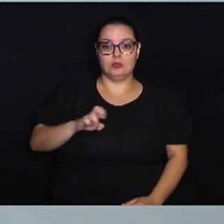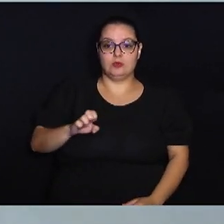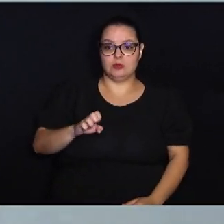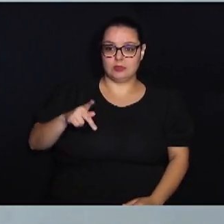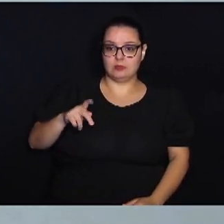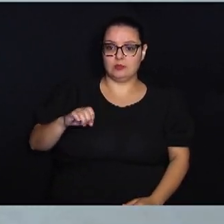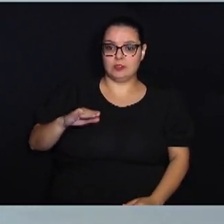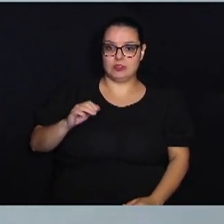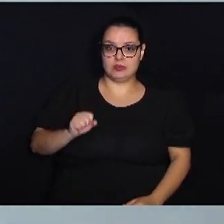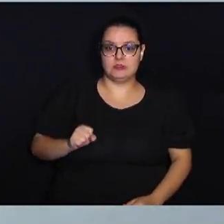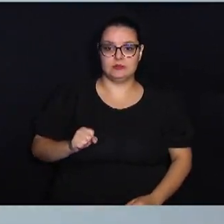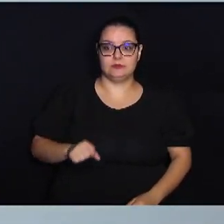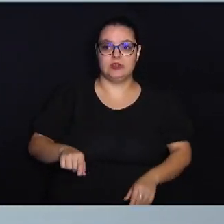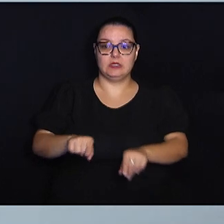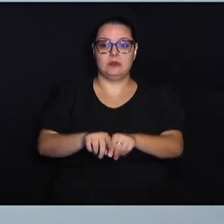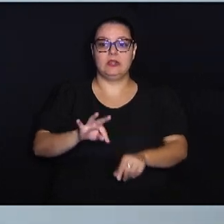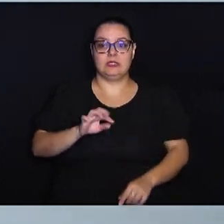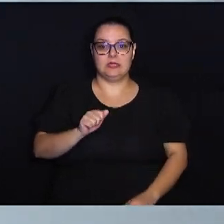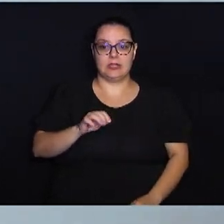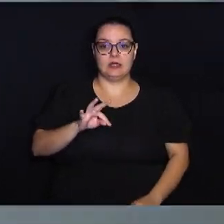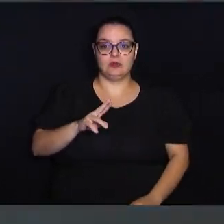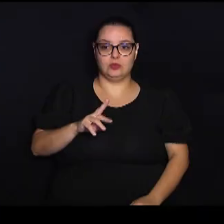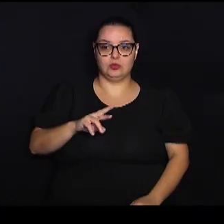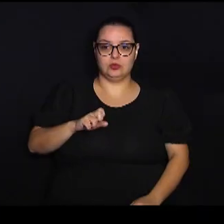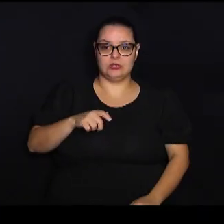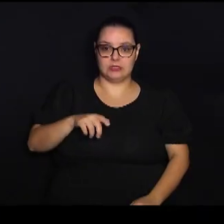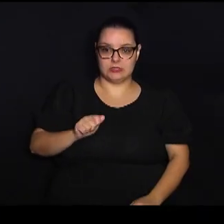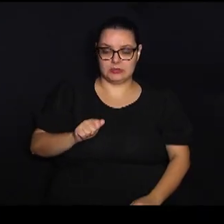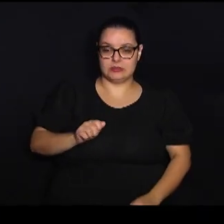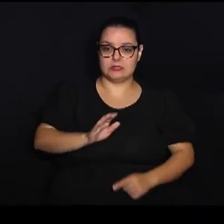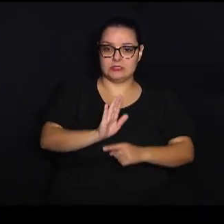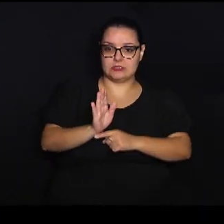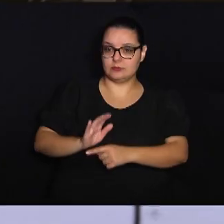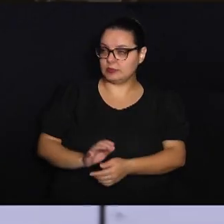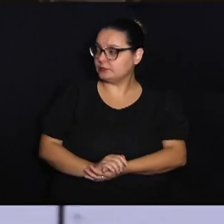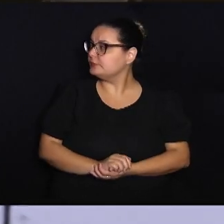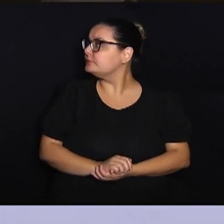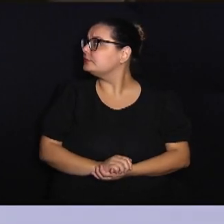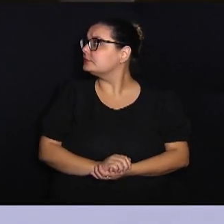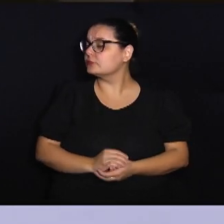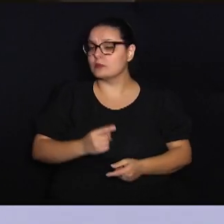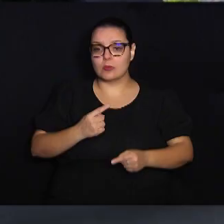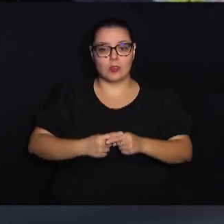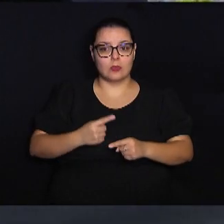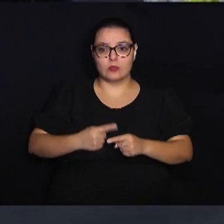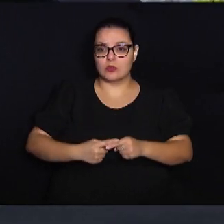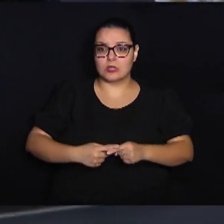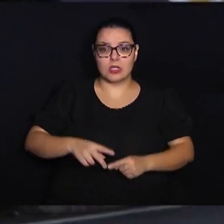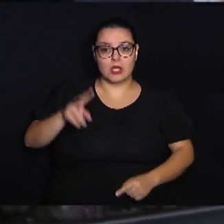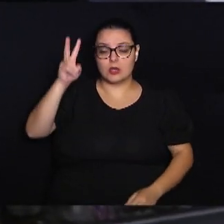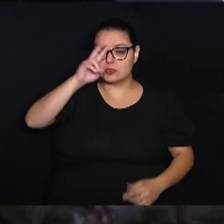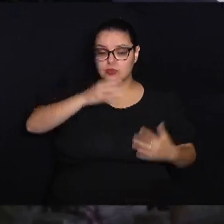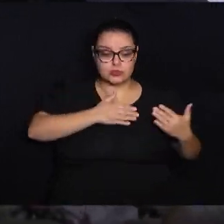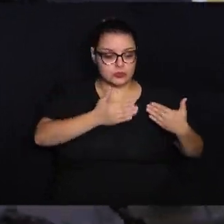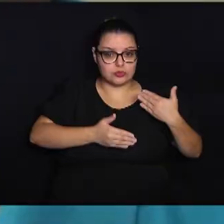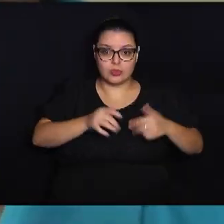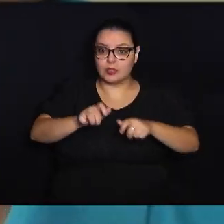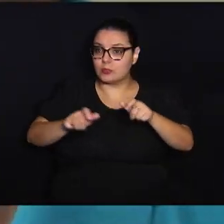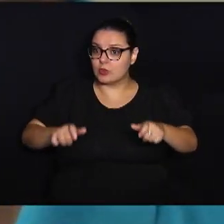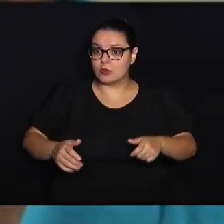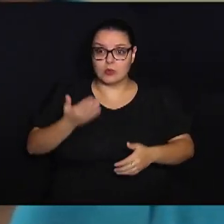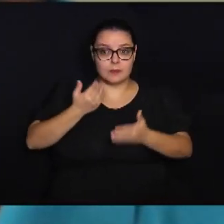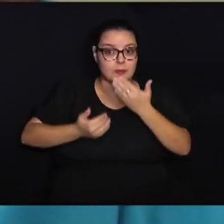16.583, de 18 de junho de 2024, de autoria do vereador Permínio Monteiro, instituindo o Dia Municipal